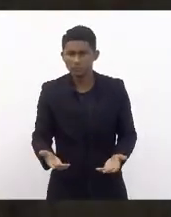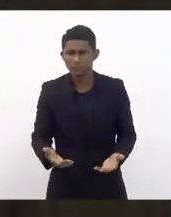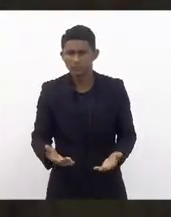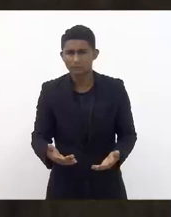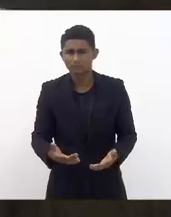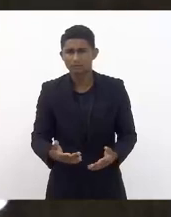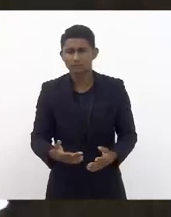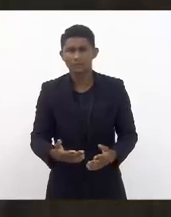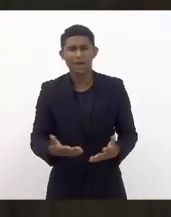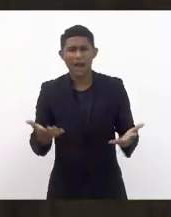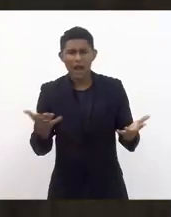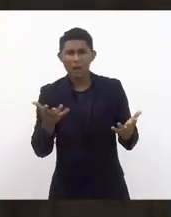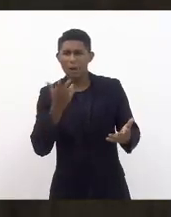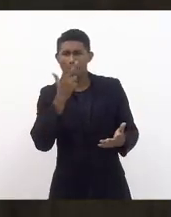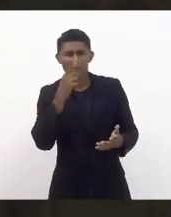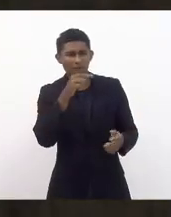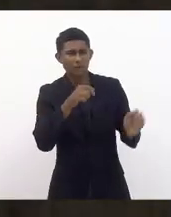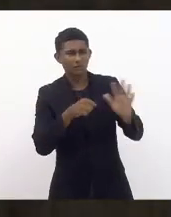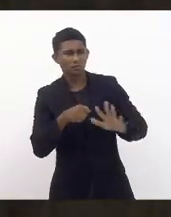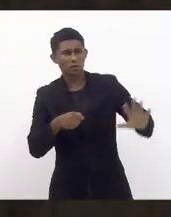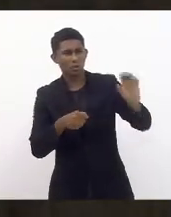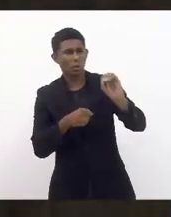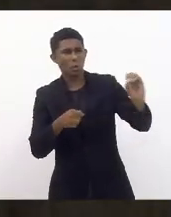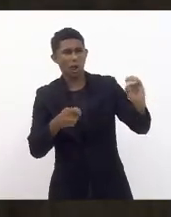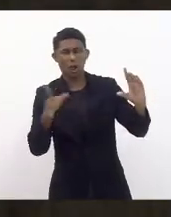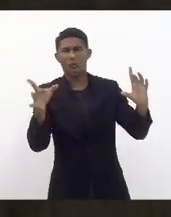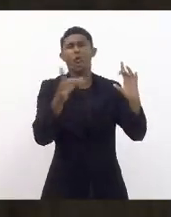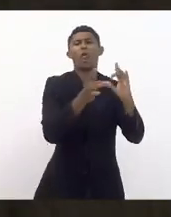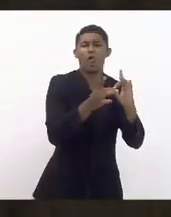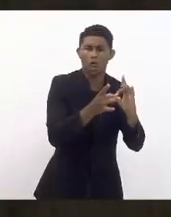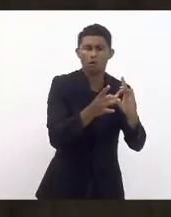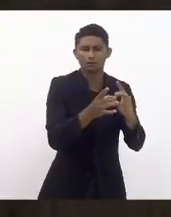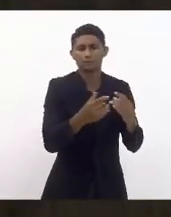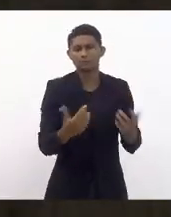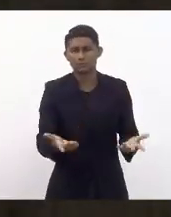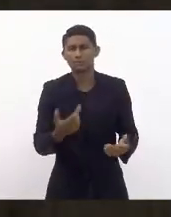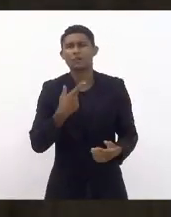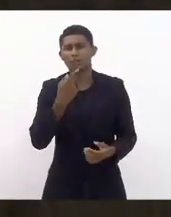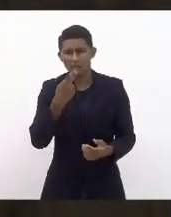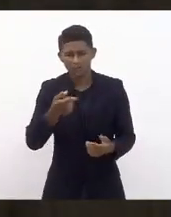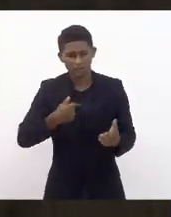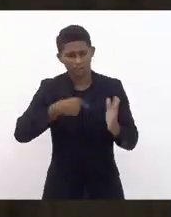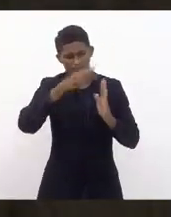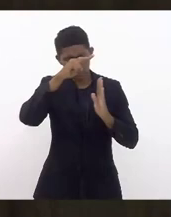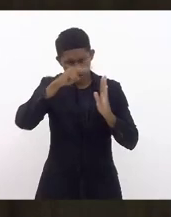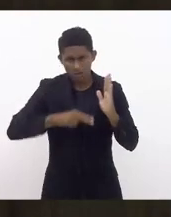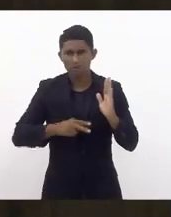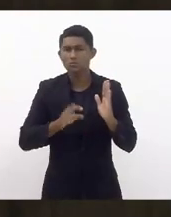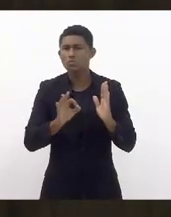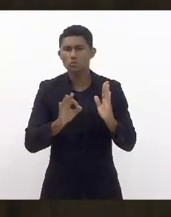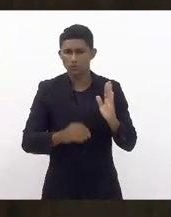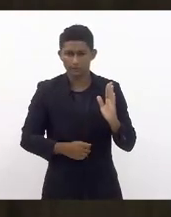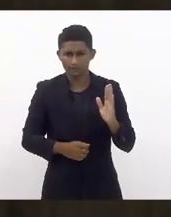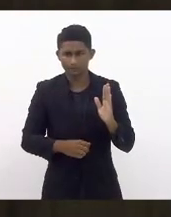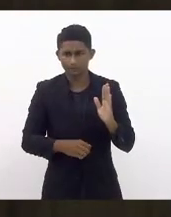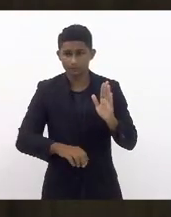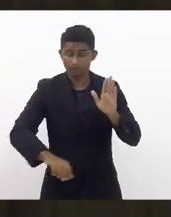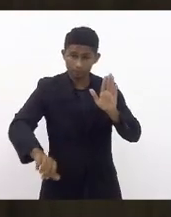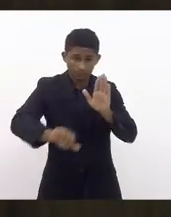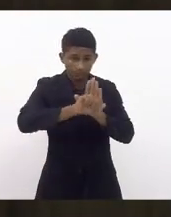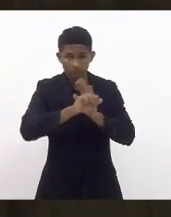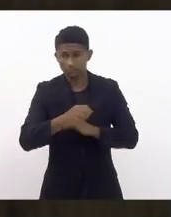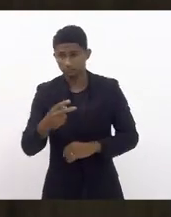vai ser incorporada. O que está aqui, eu vou deixar bem claro, eu vou fazer questão de ler, deputada Deciliano. O artigo